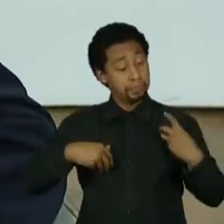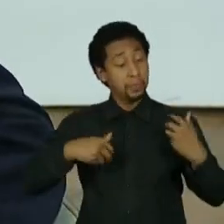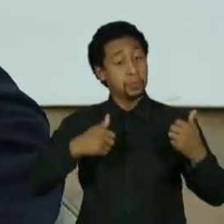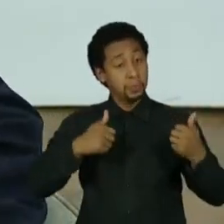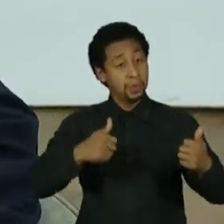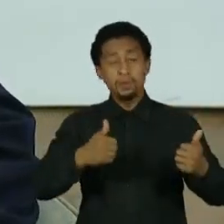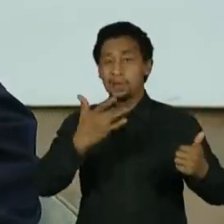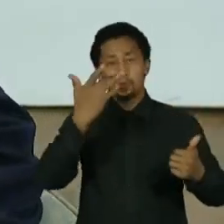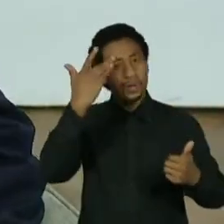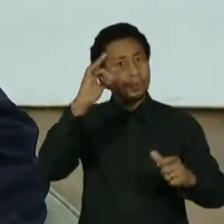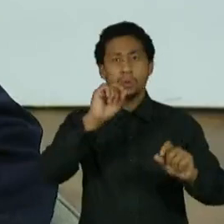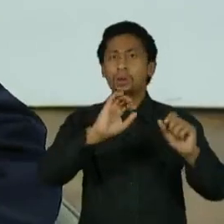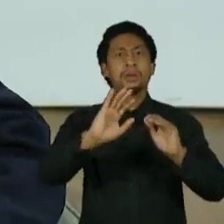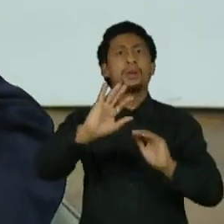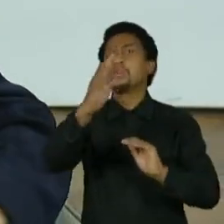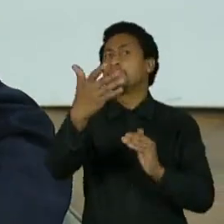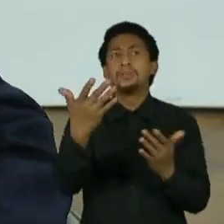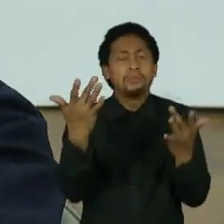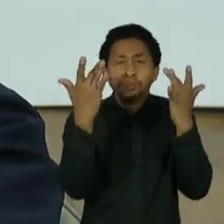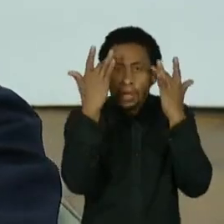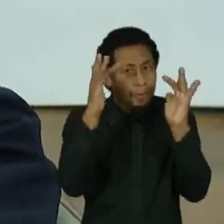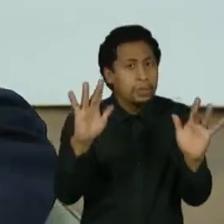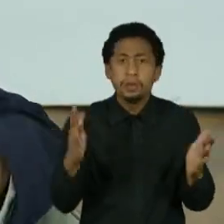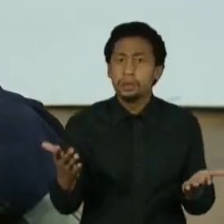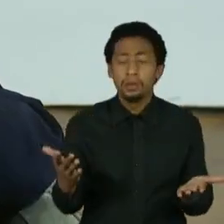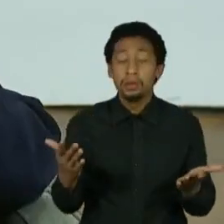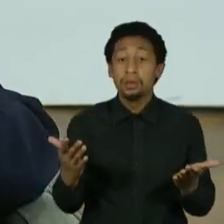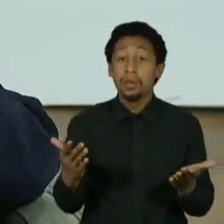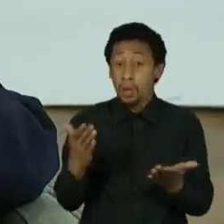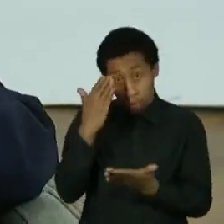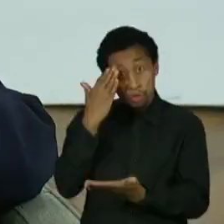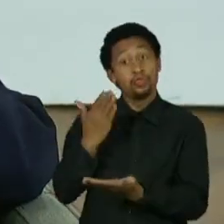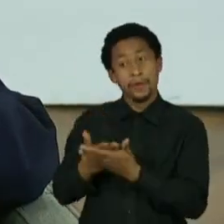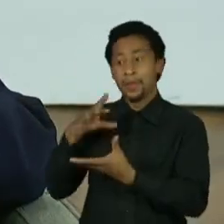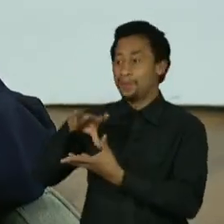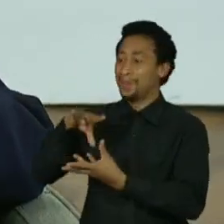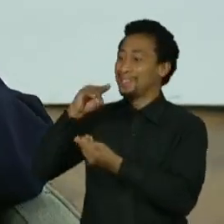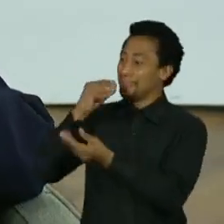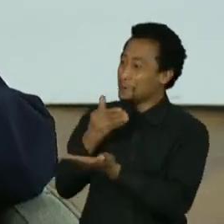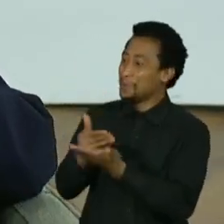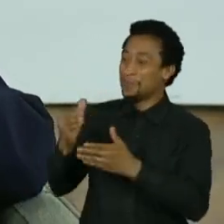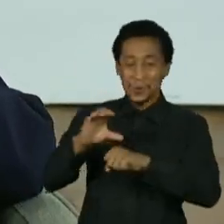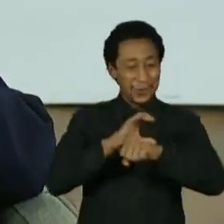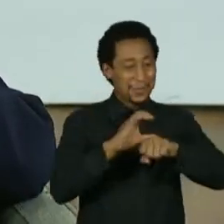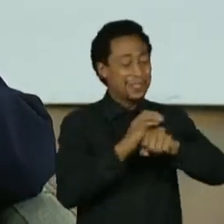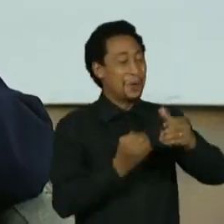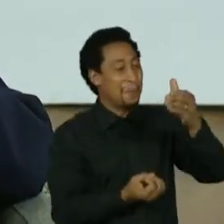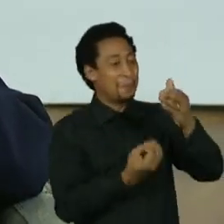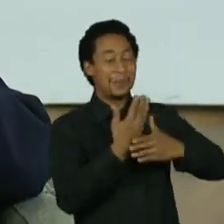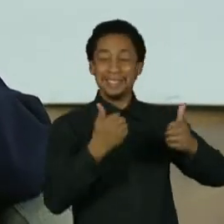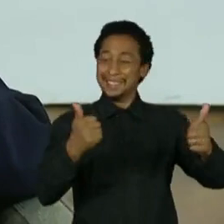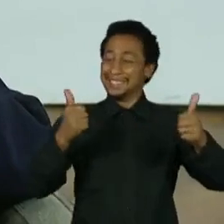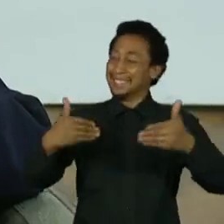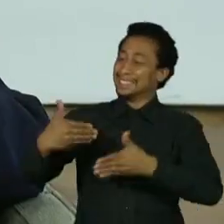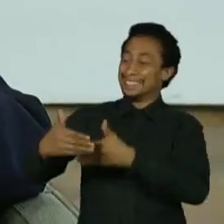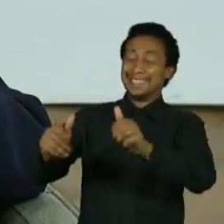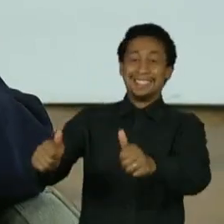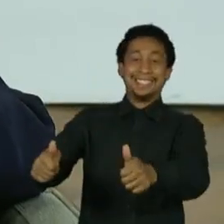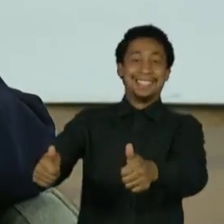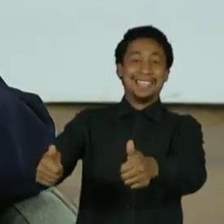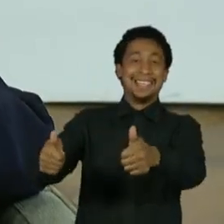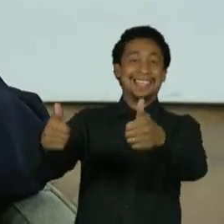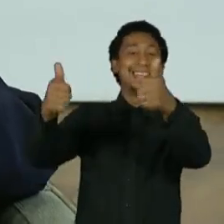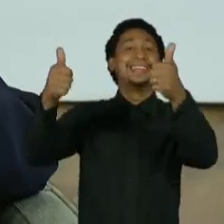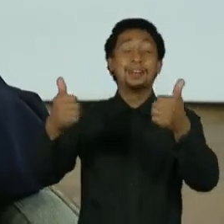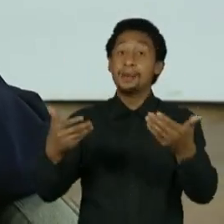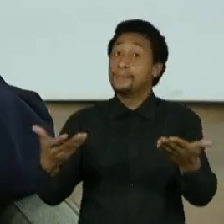democracia, nós íamos avançando, né? Mas, na verdade, essas posições extremistas, extremas-direitas, já